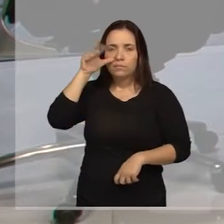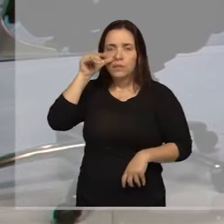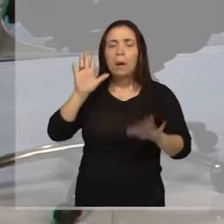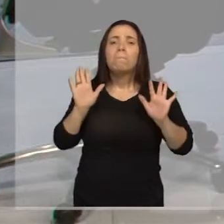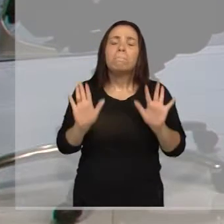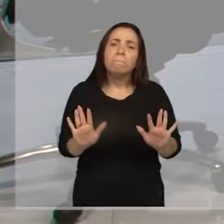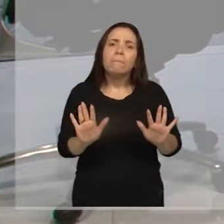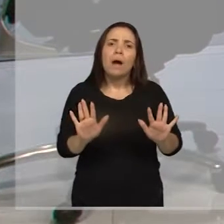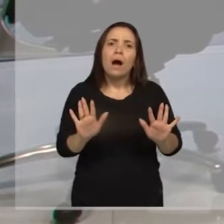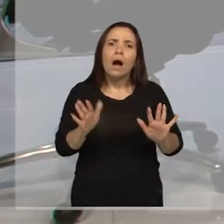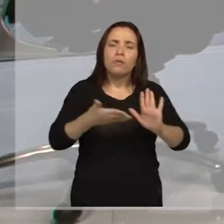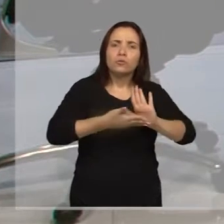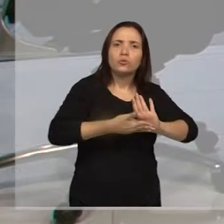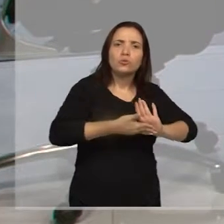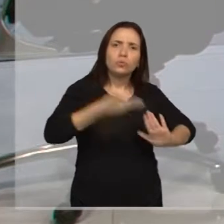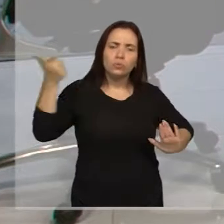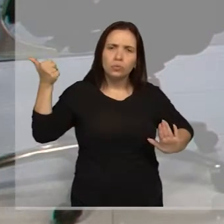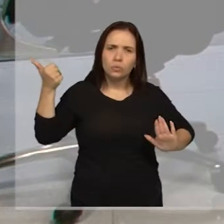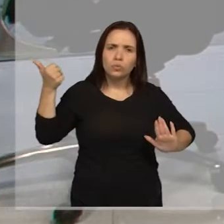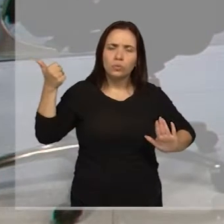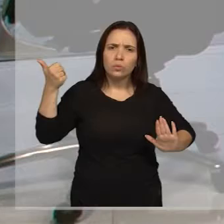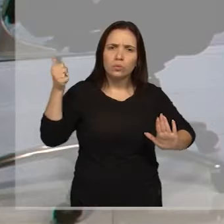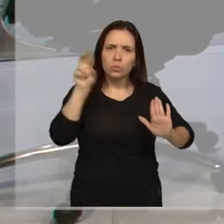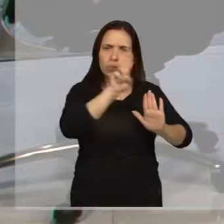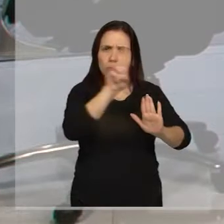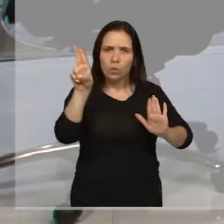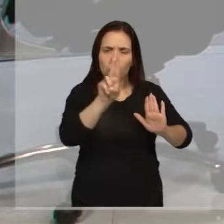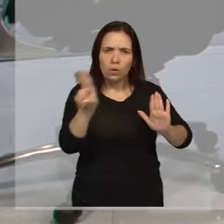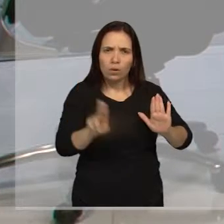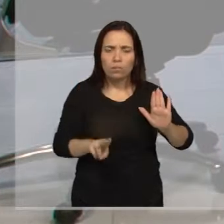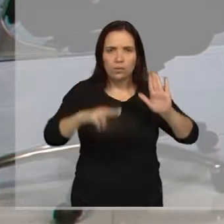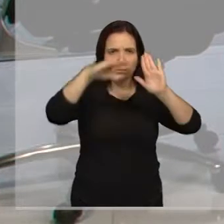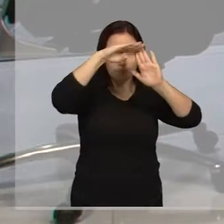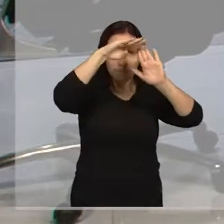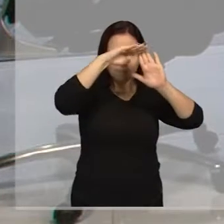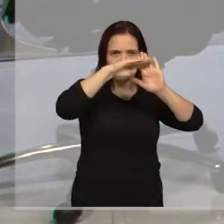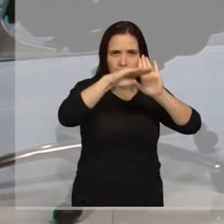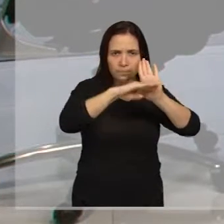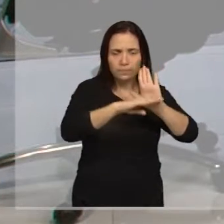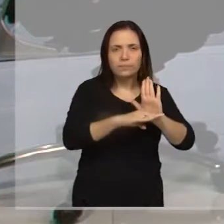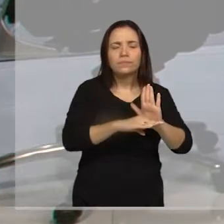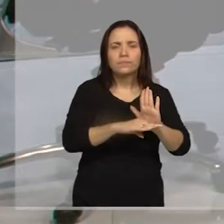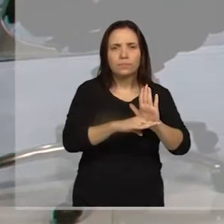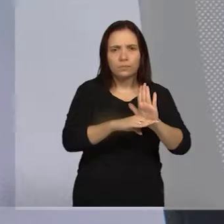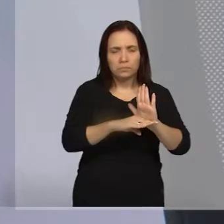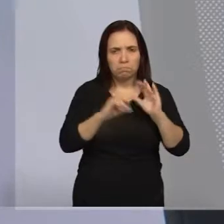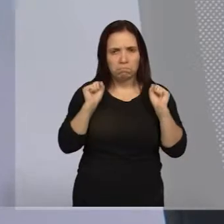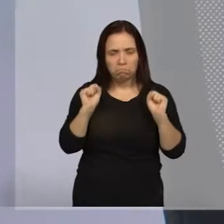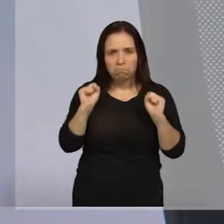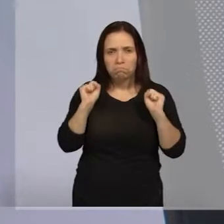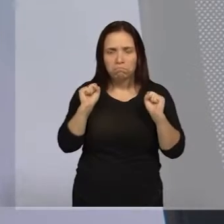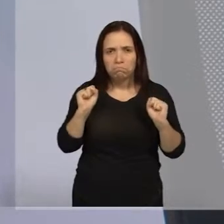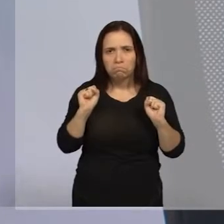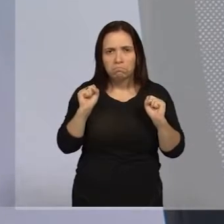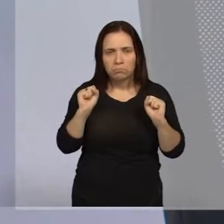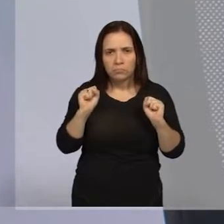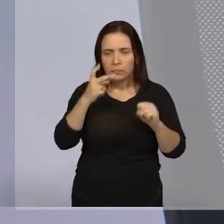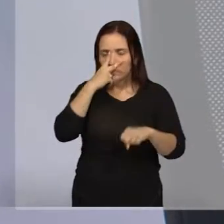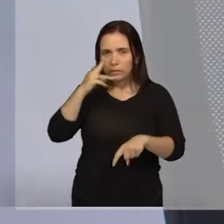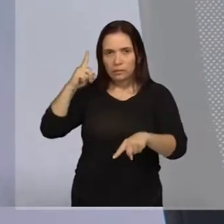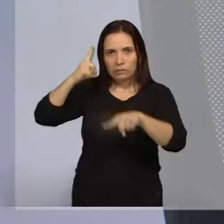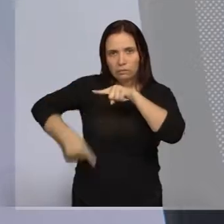fato de retirar os nomes e os graus e o grau parentesco dessas pessoas, isso causa alguma